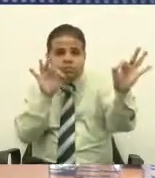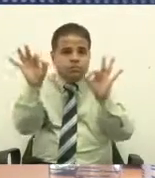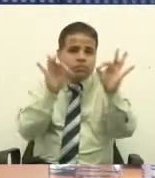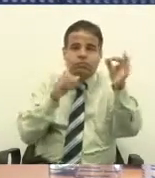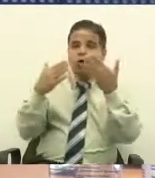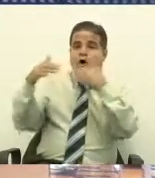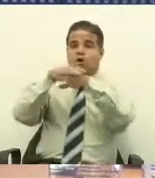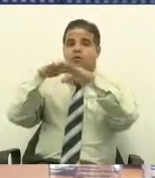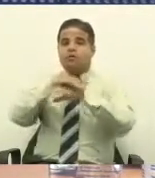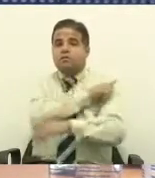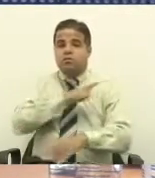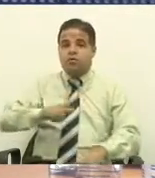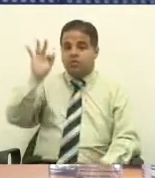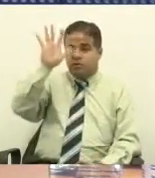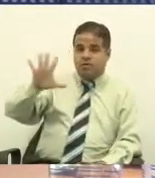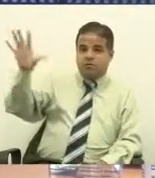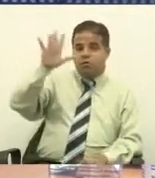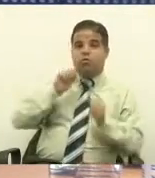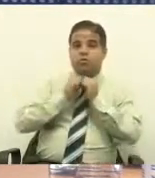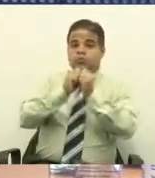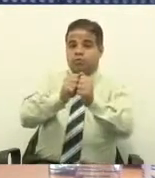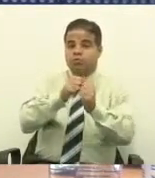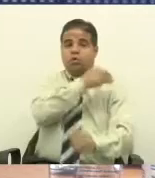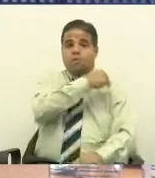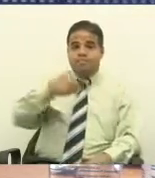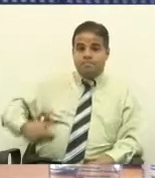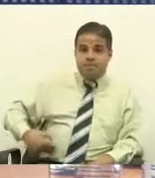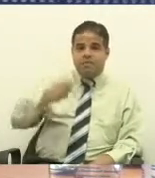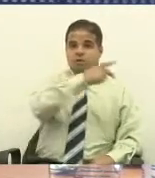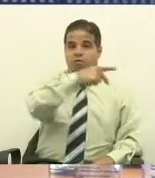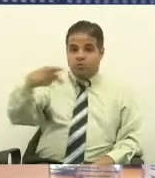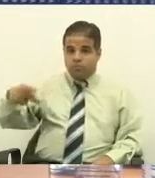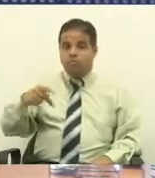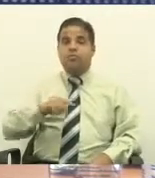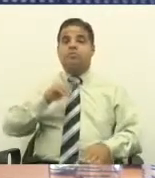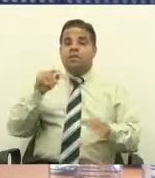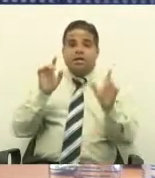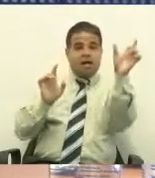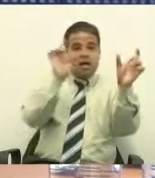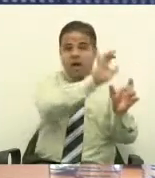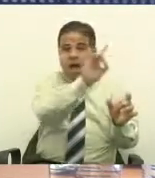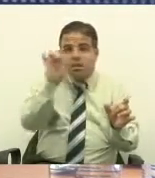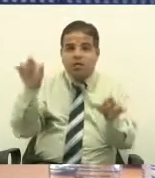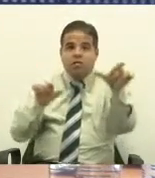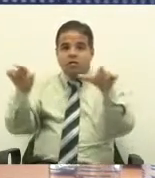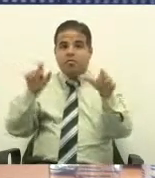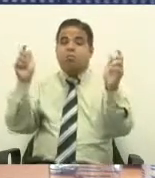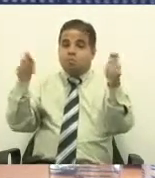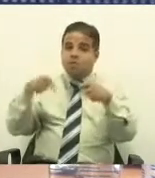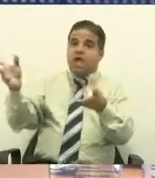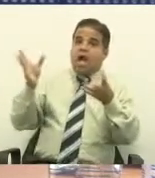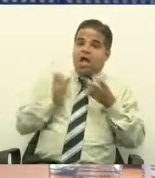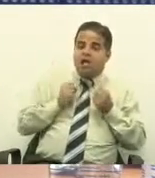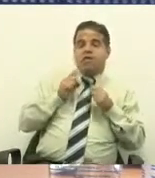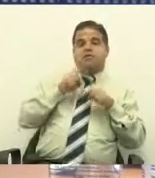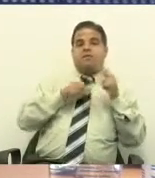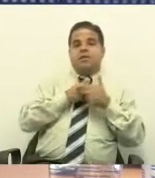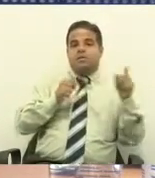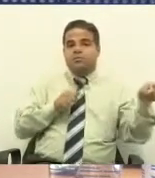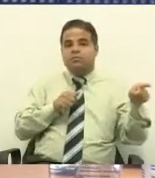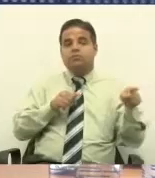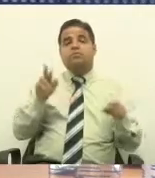o governo federal, junto ao próprio Ministério Público do Trabalho, para que os trabalhadores recebessem esse recurso, porque o